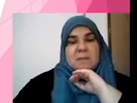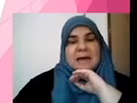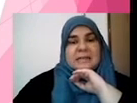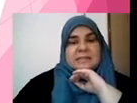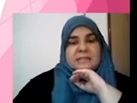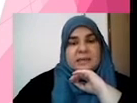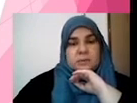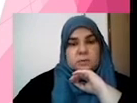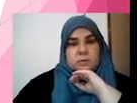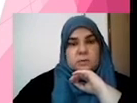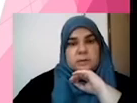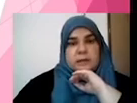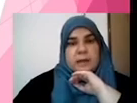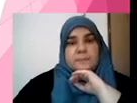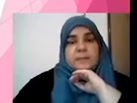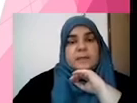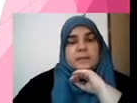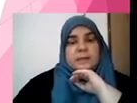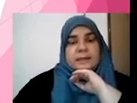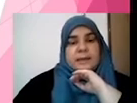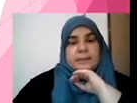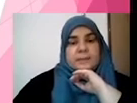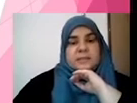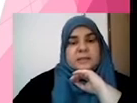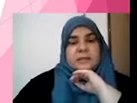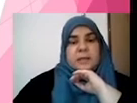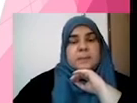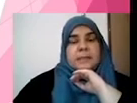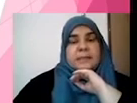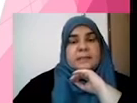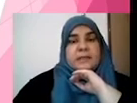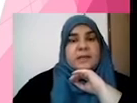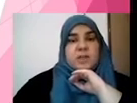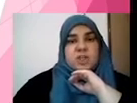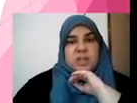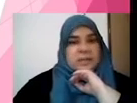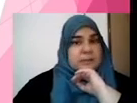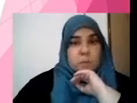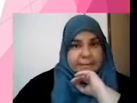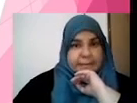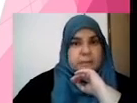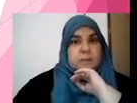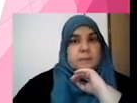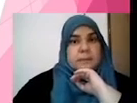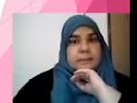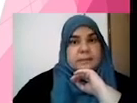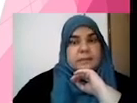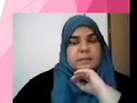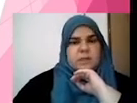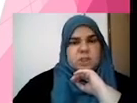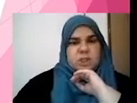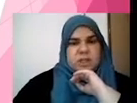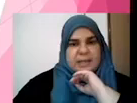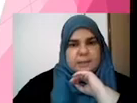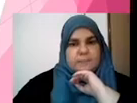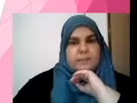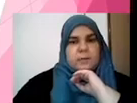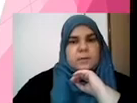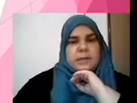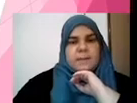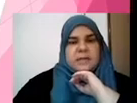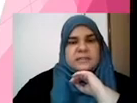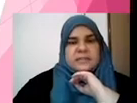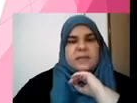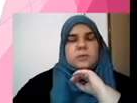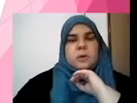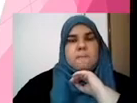de baricentro, tá? E ele é representado pela letrinha G, não B, pela letrinha G. Então, o que